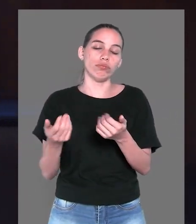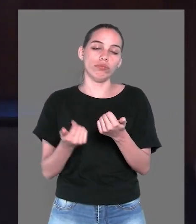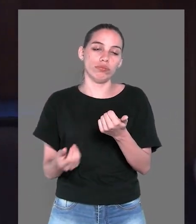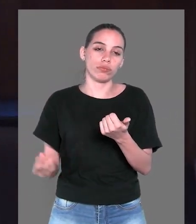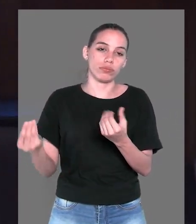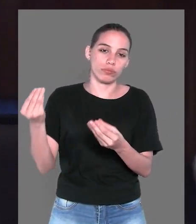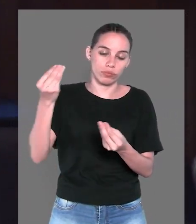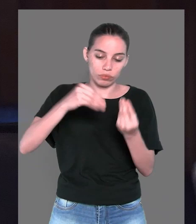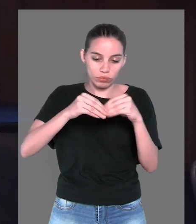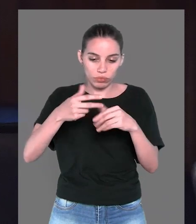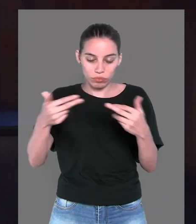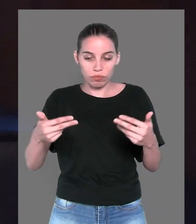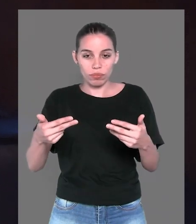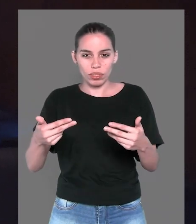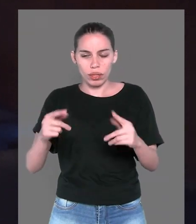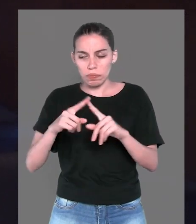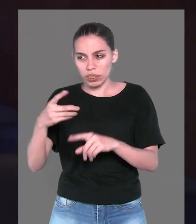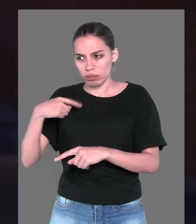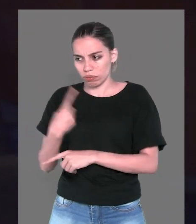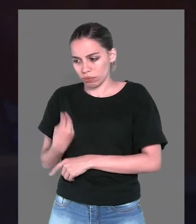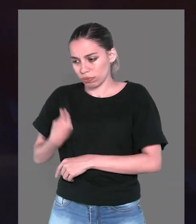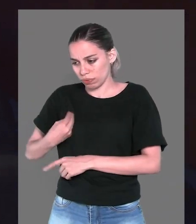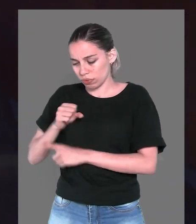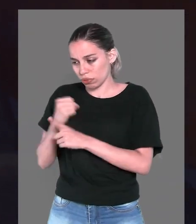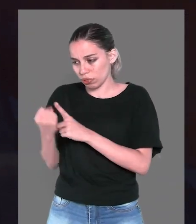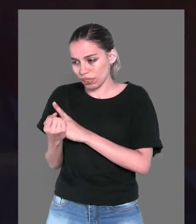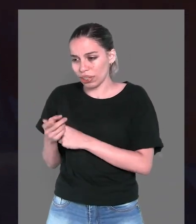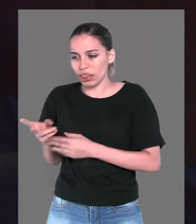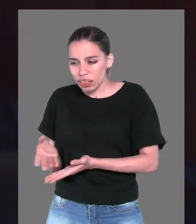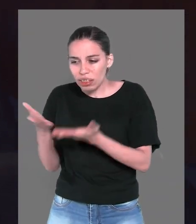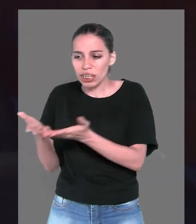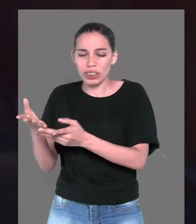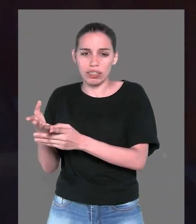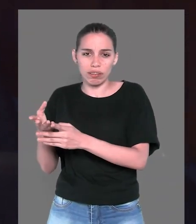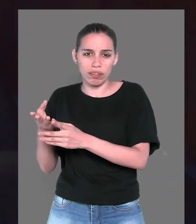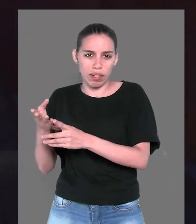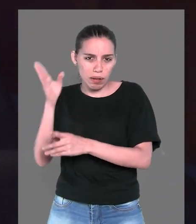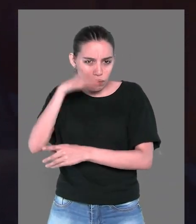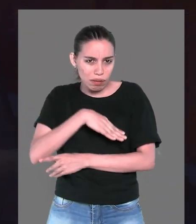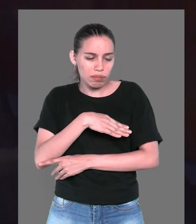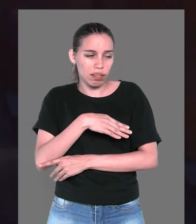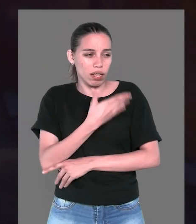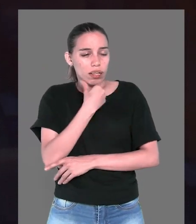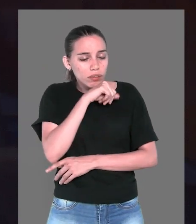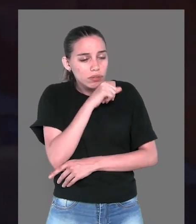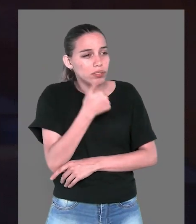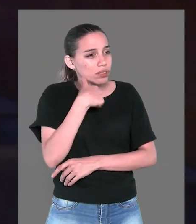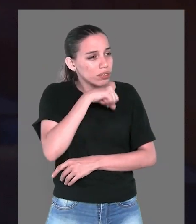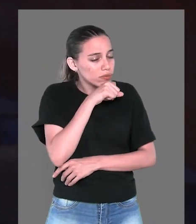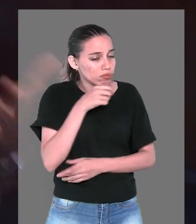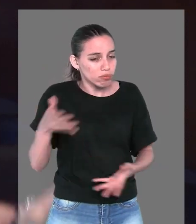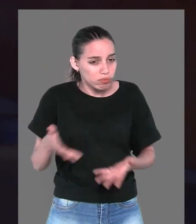perguntas. A primeira é o seguinte, a gente vive nessa sociedade, como você colocou, em